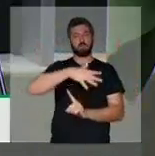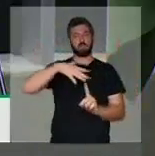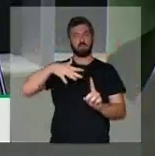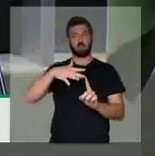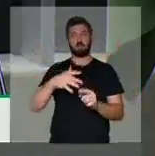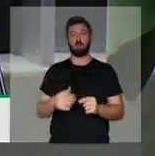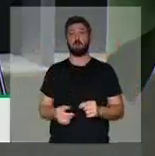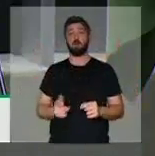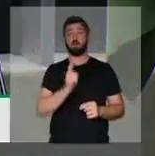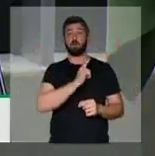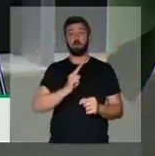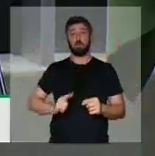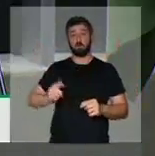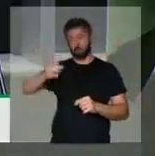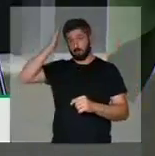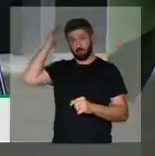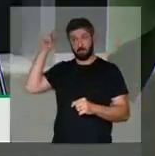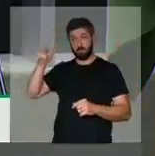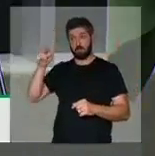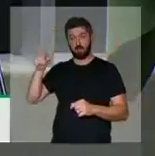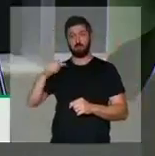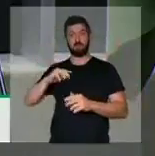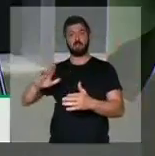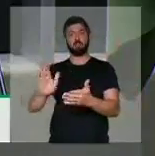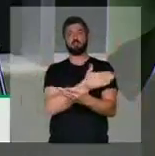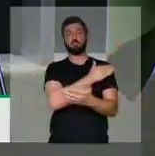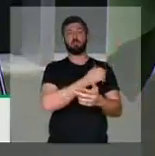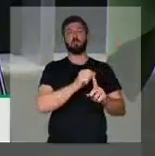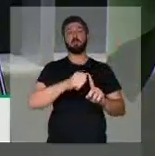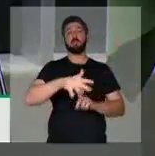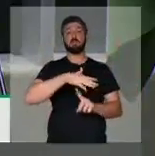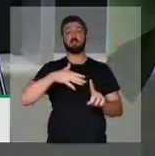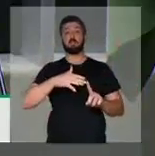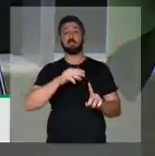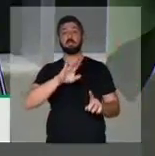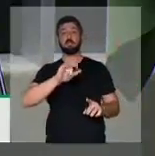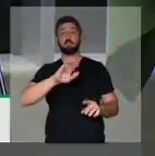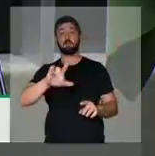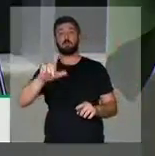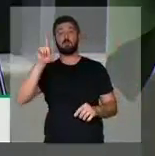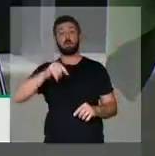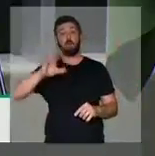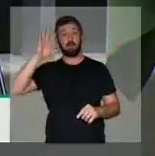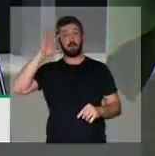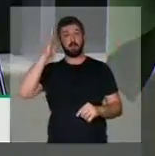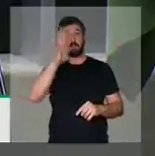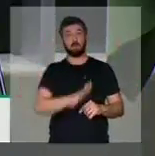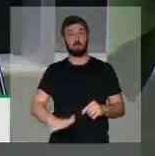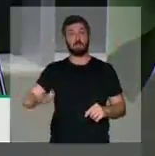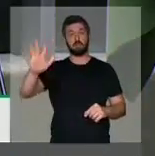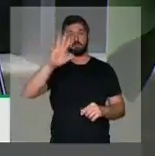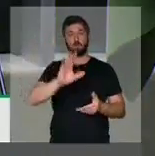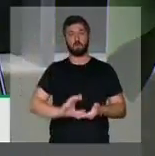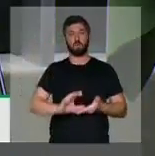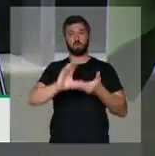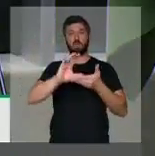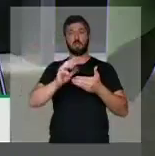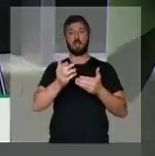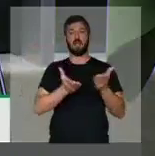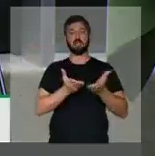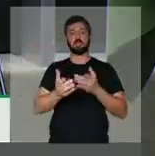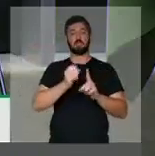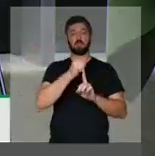sociedade. O governo Temer está excluindo a sociedade civil das decisões do Conselho Nacional de